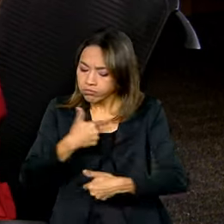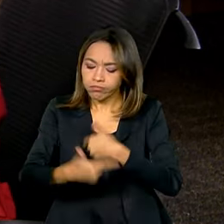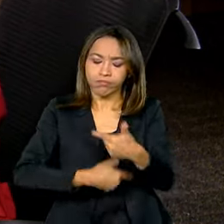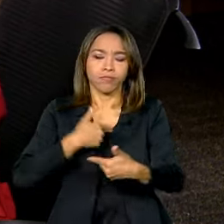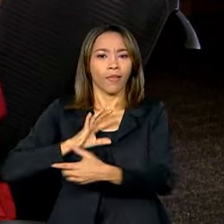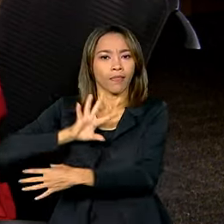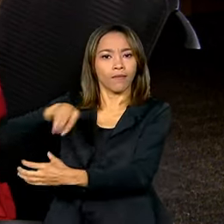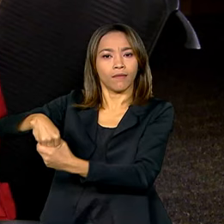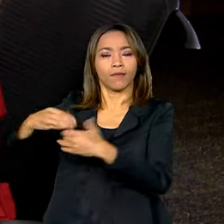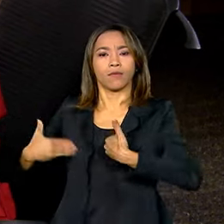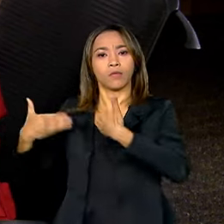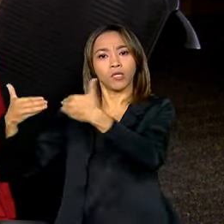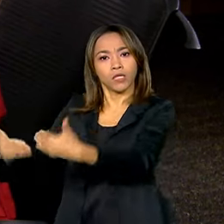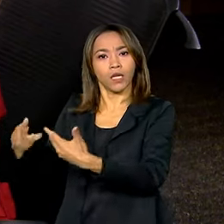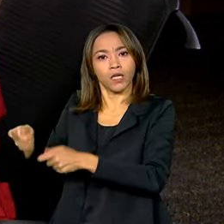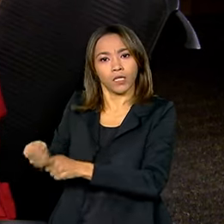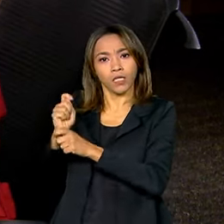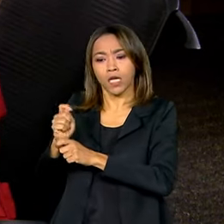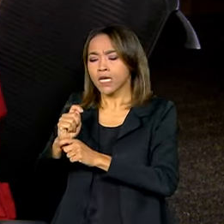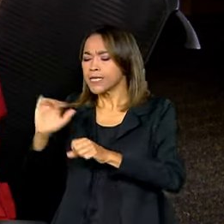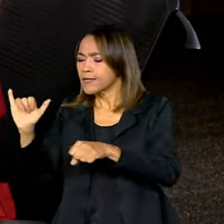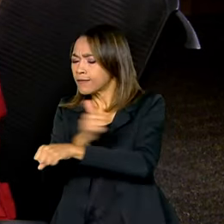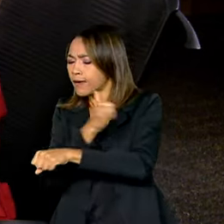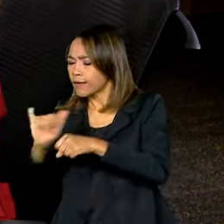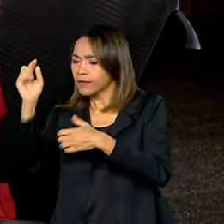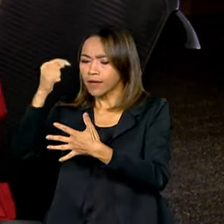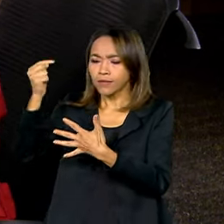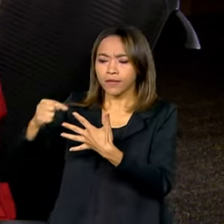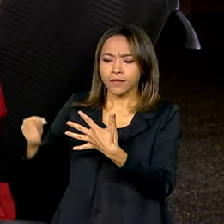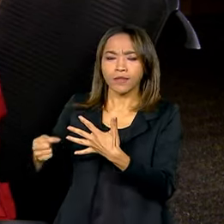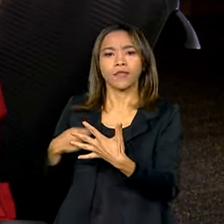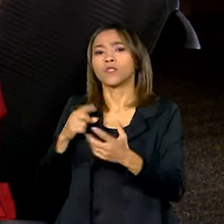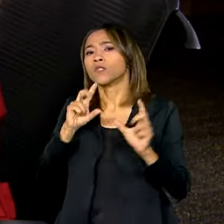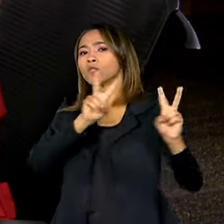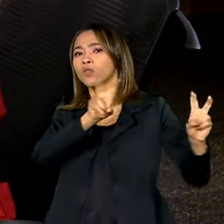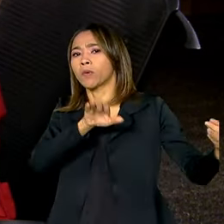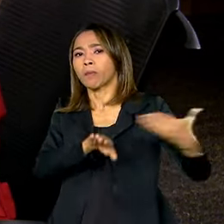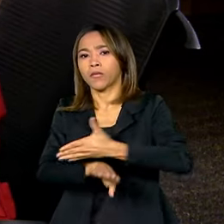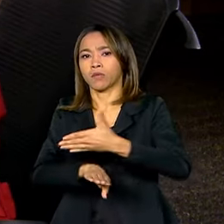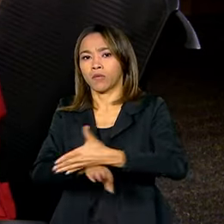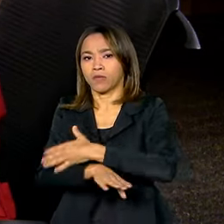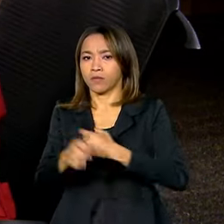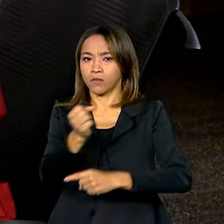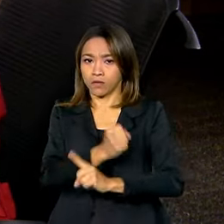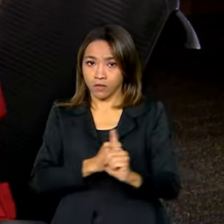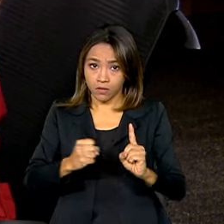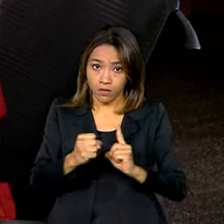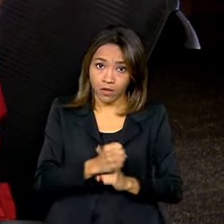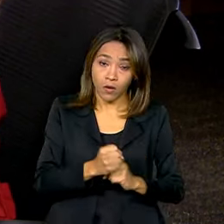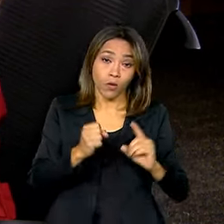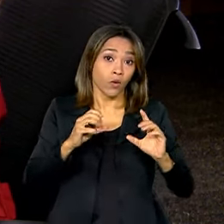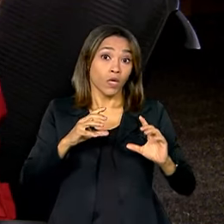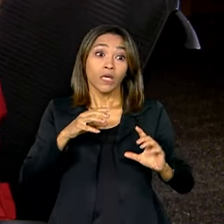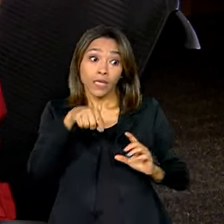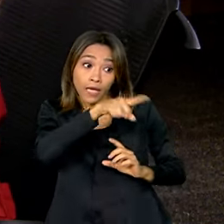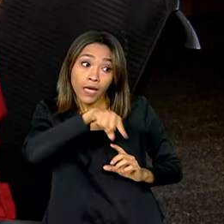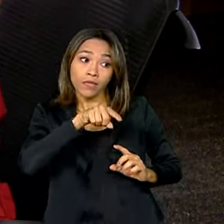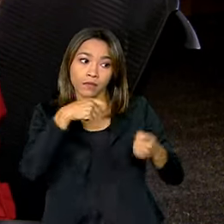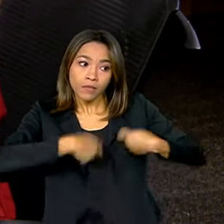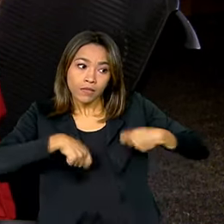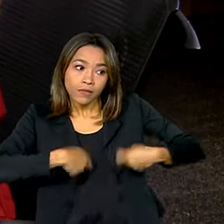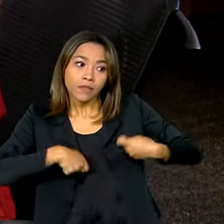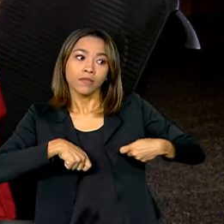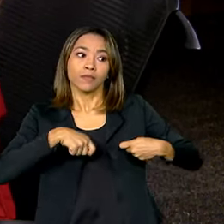do Ministério todos os mecanismos de participação social. Tudo o que permite que os pescadores, que